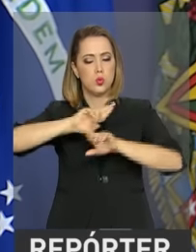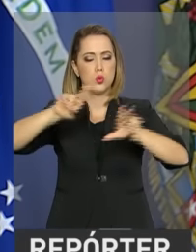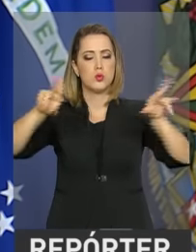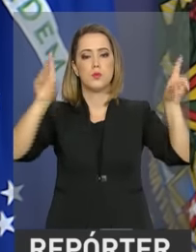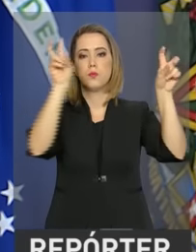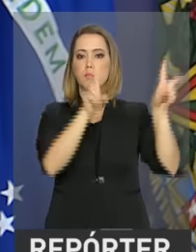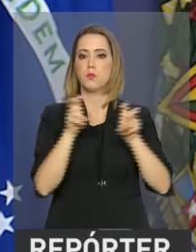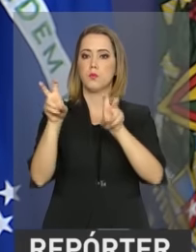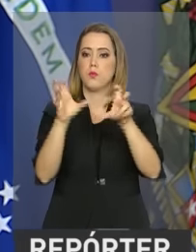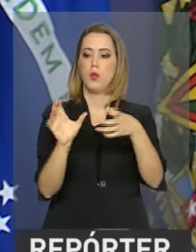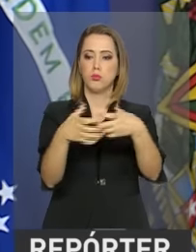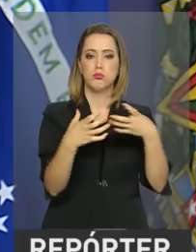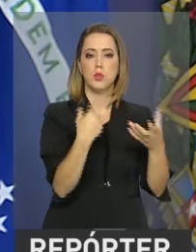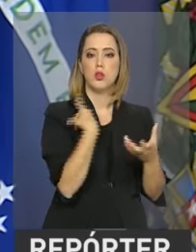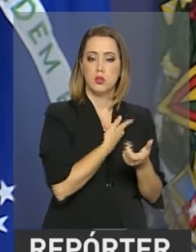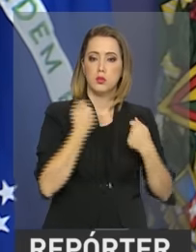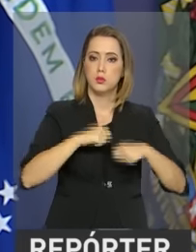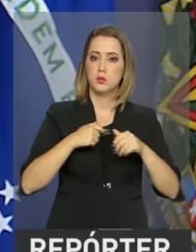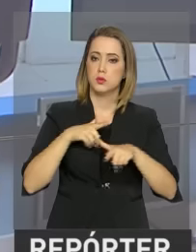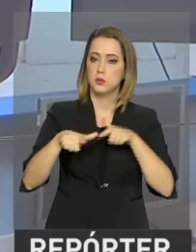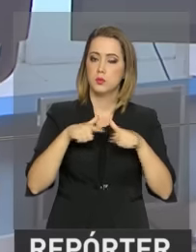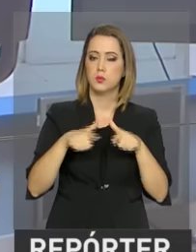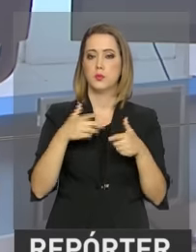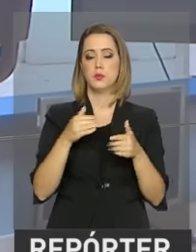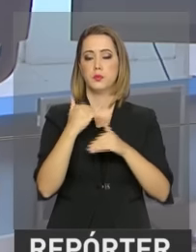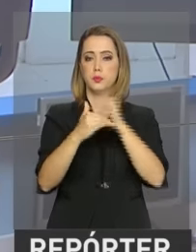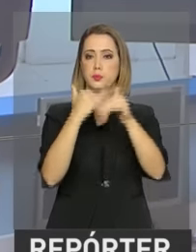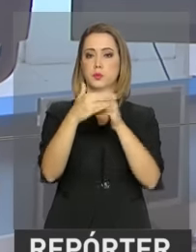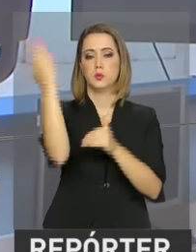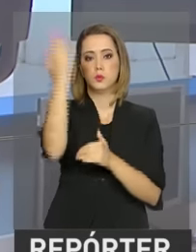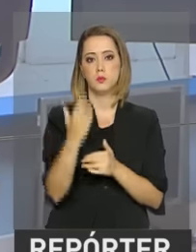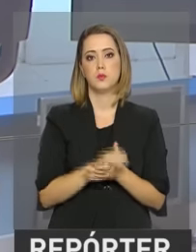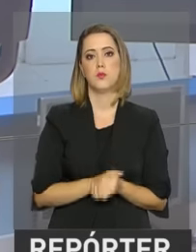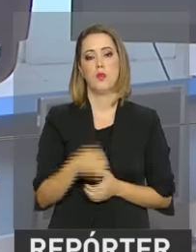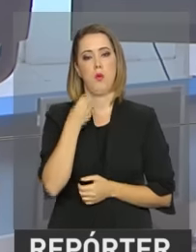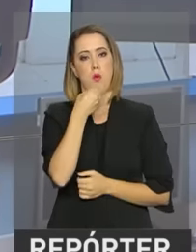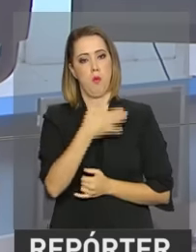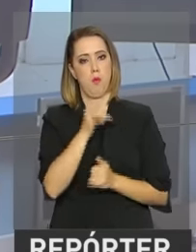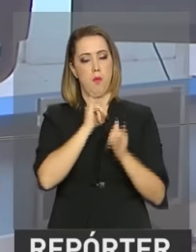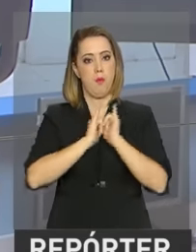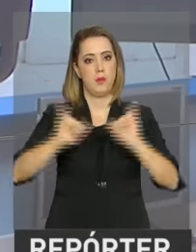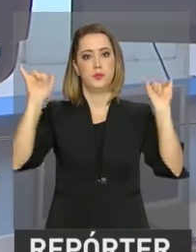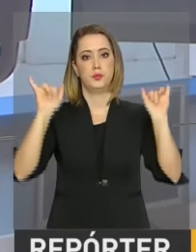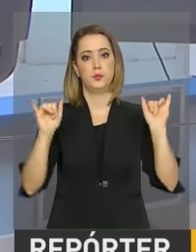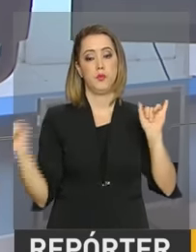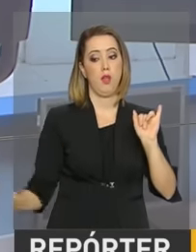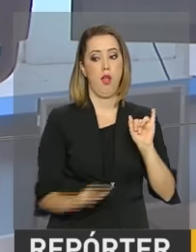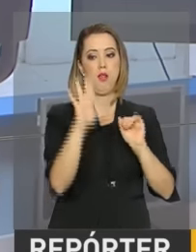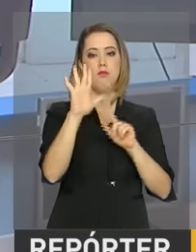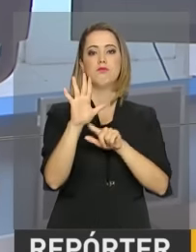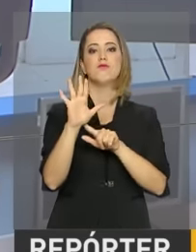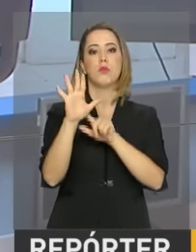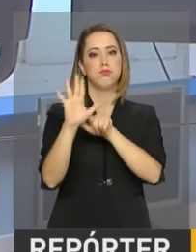não é nós temos que fazer o país crescer agora uma boa notícia para todos nós brasileiros a prévia da inflação em